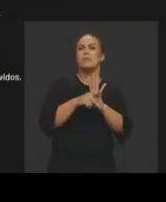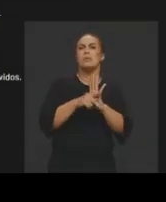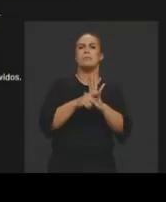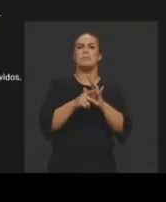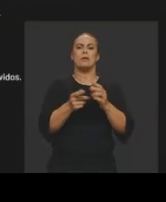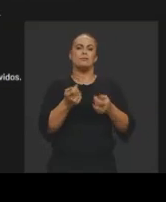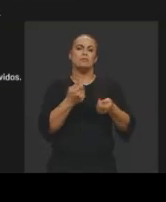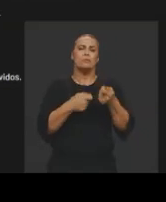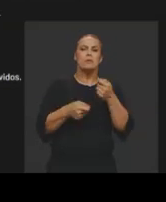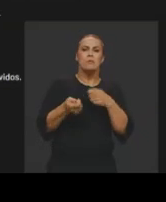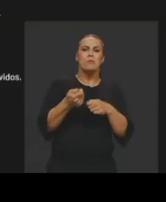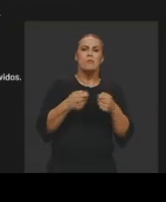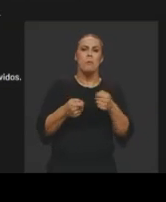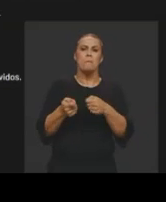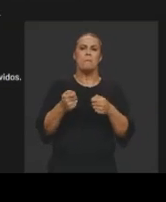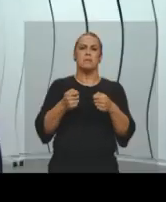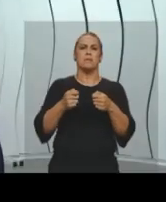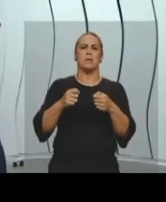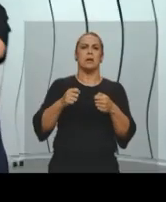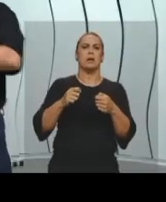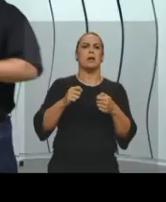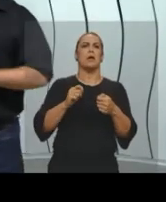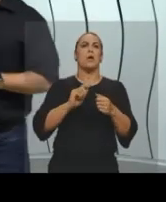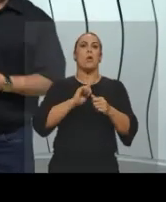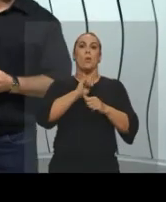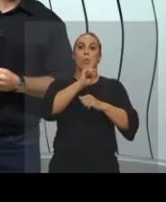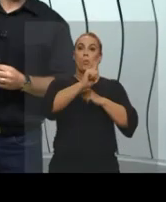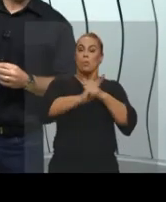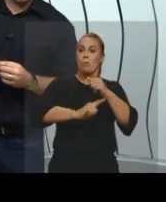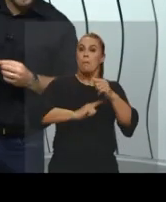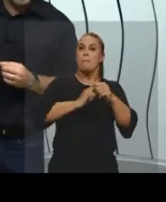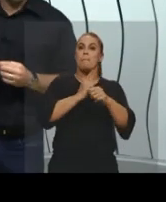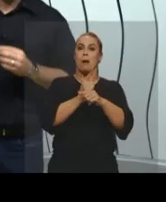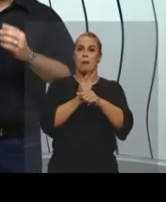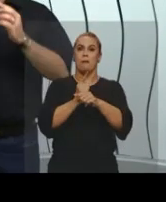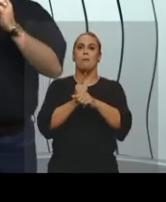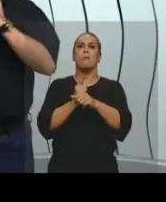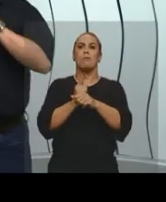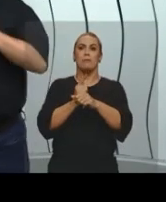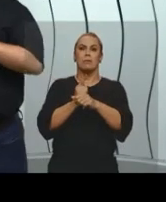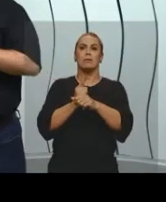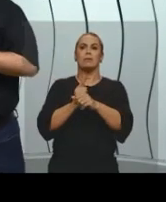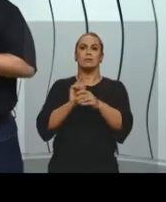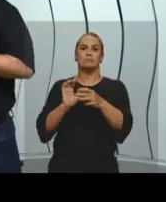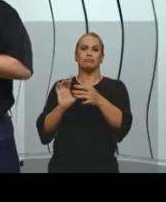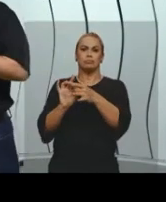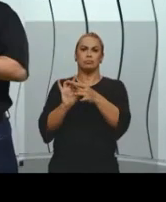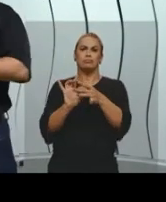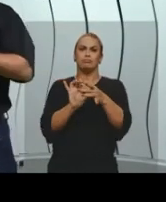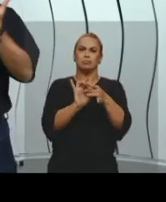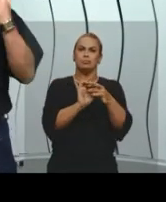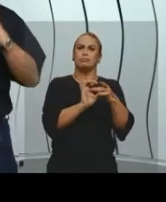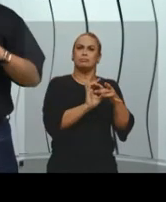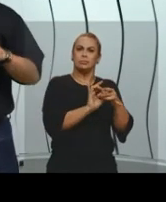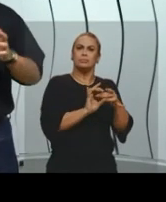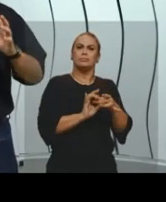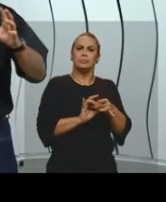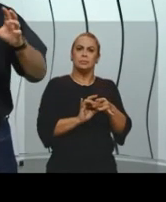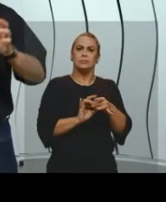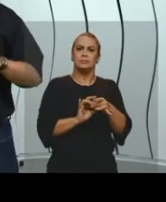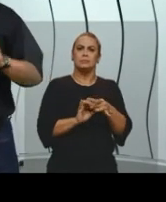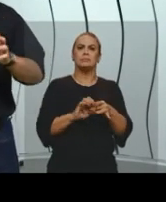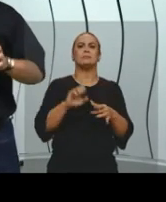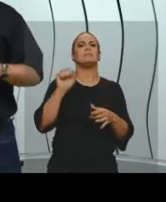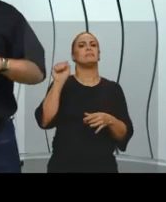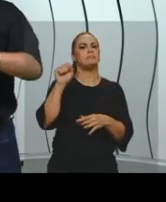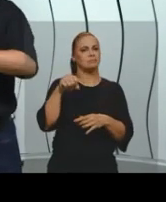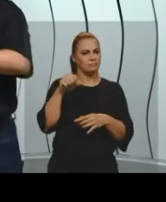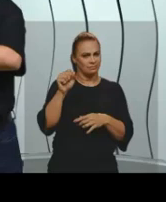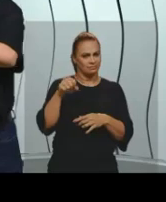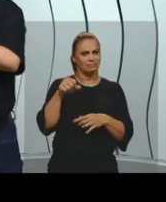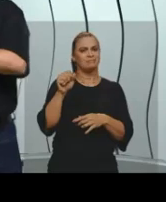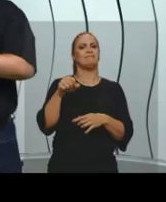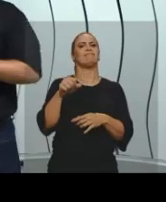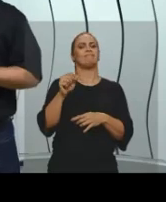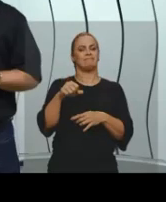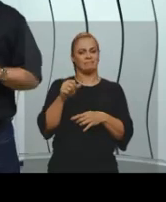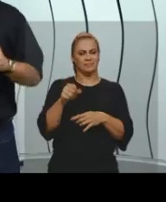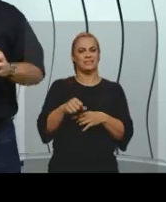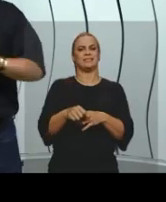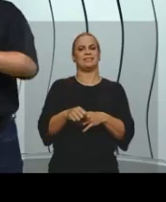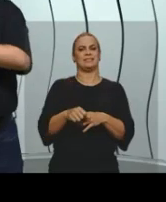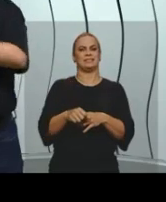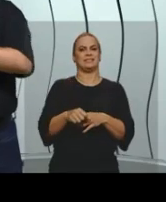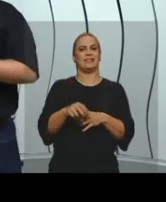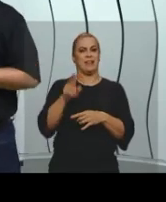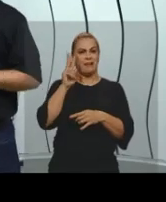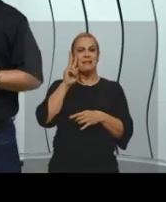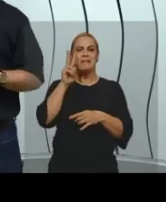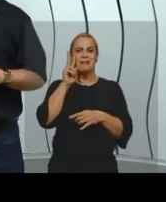interrelacionadas, ok? Certo. Letra B. Você vai voltando àquela comparação das merceariasinhas, né?